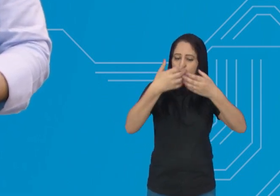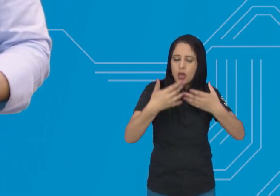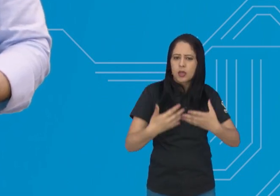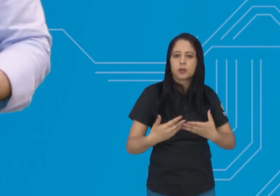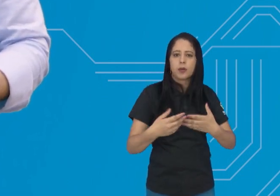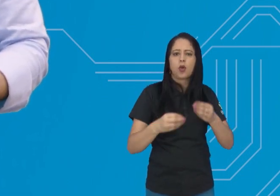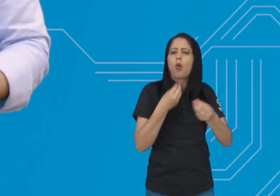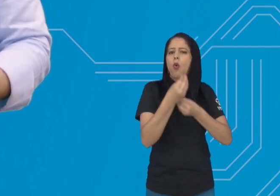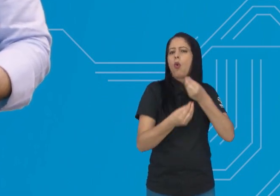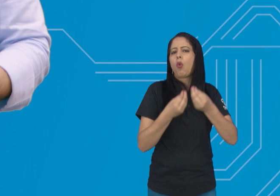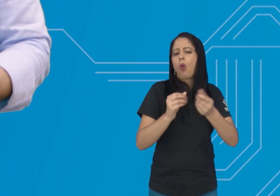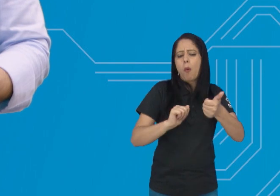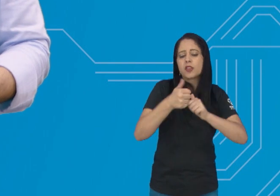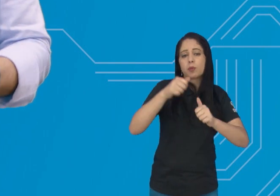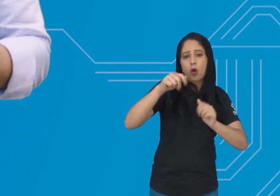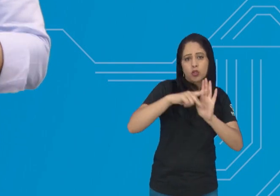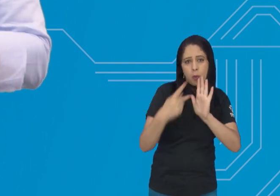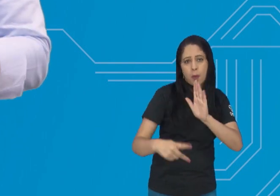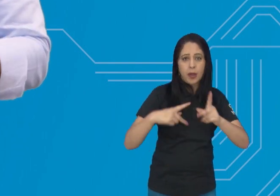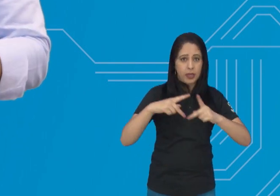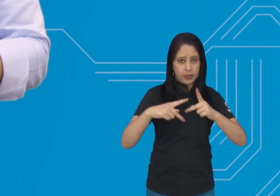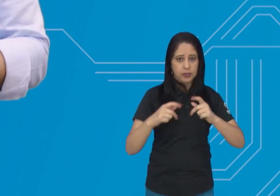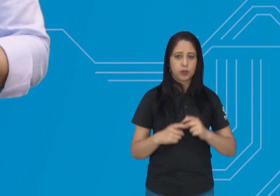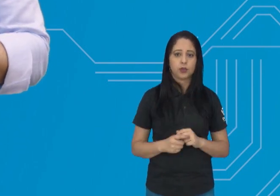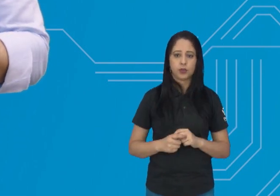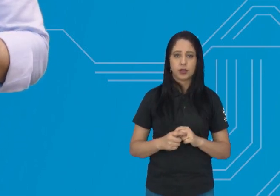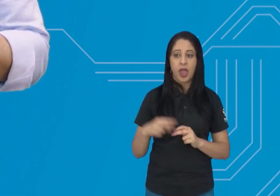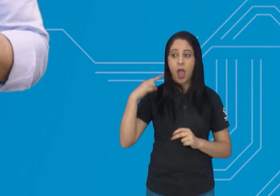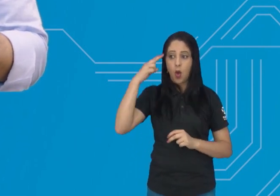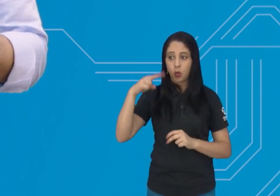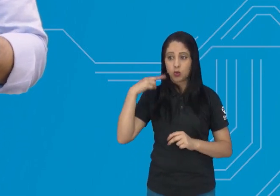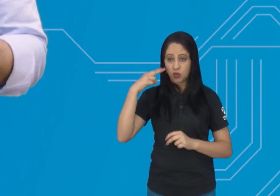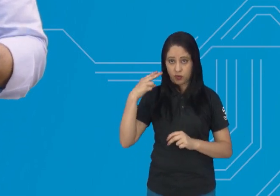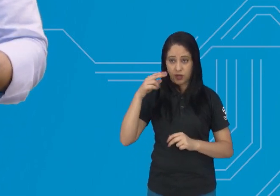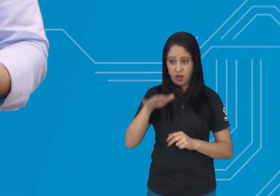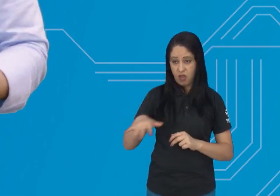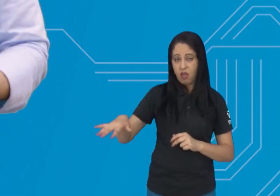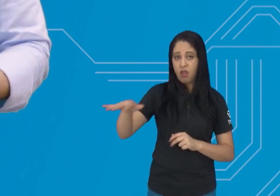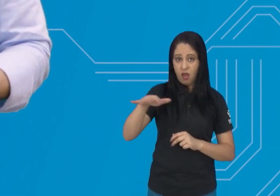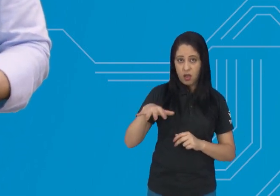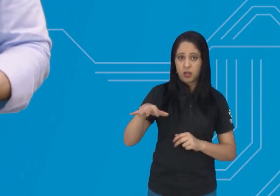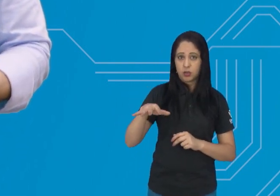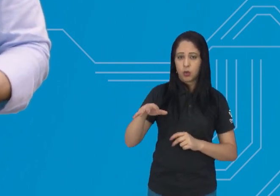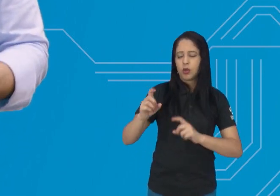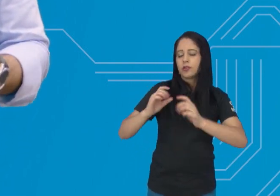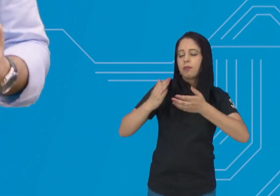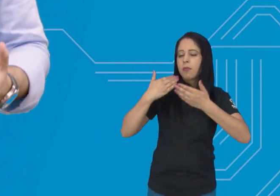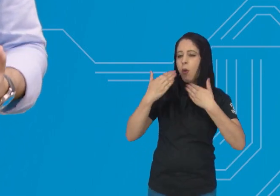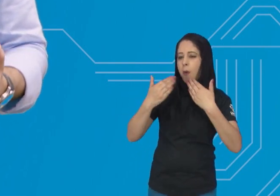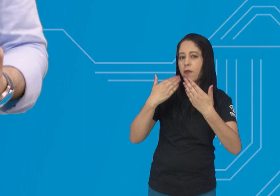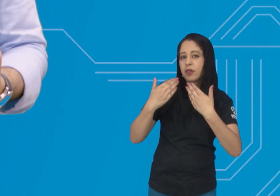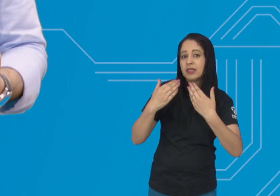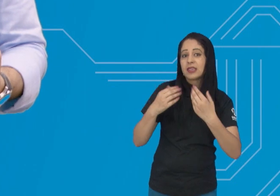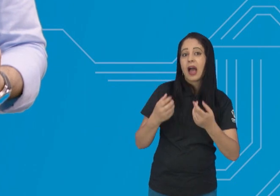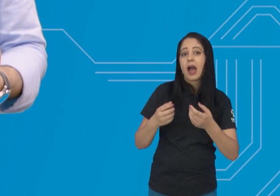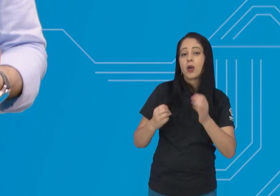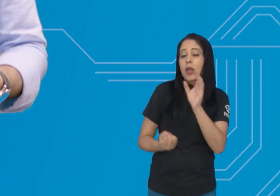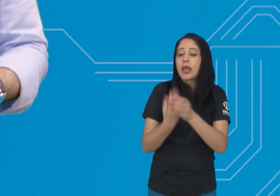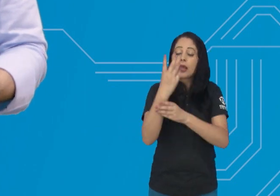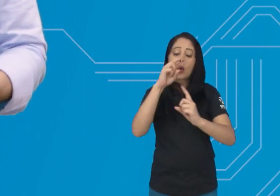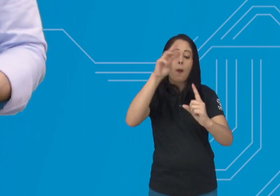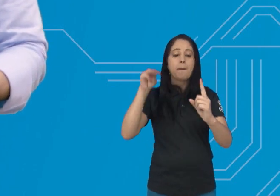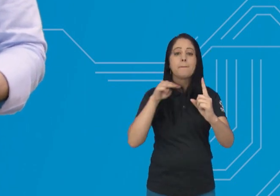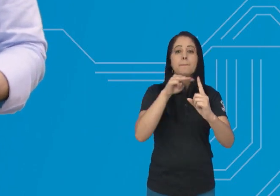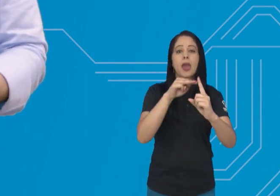esporte para a cidade. Vereadores e autoridades da área apontaram possíveis diretrizes para a proposta, que prevê traçar metas para desenvolver